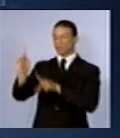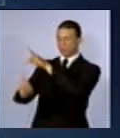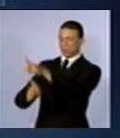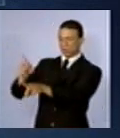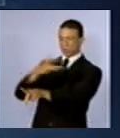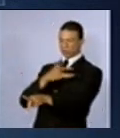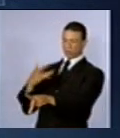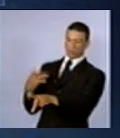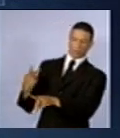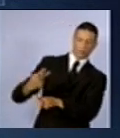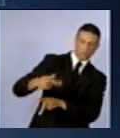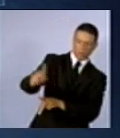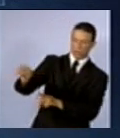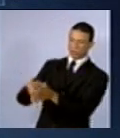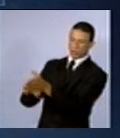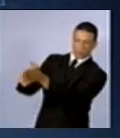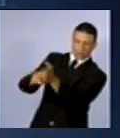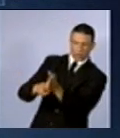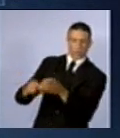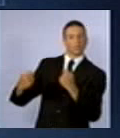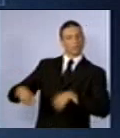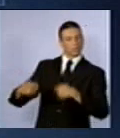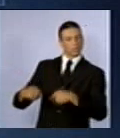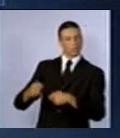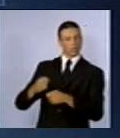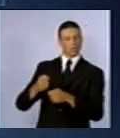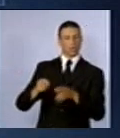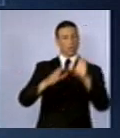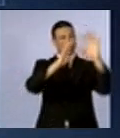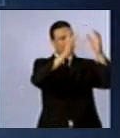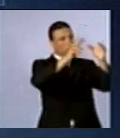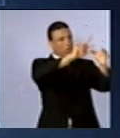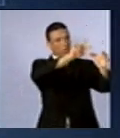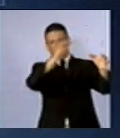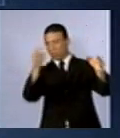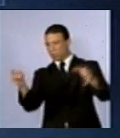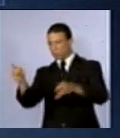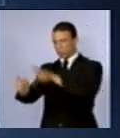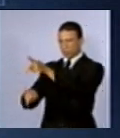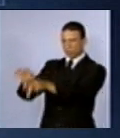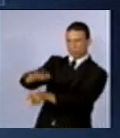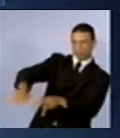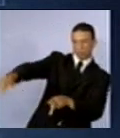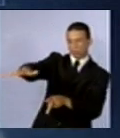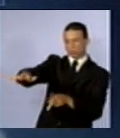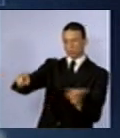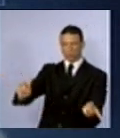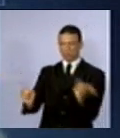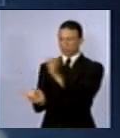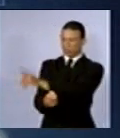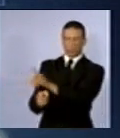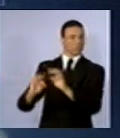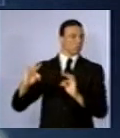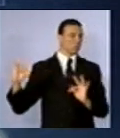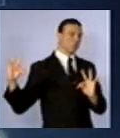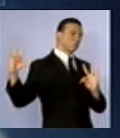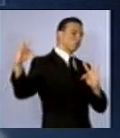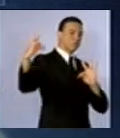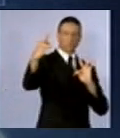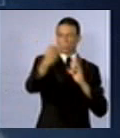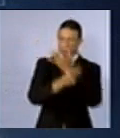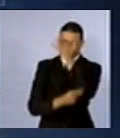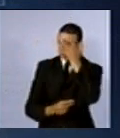função que a exposição da população a campo magnético é ubíqua. Não existe um cidadão que não esteja exposto a